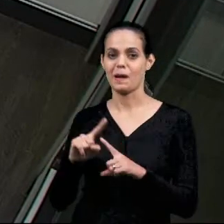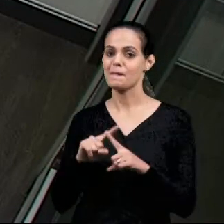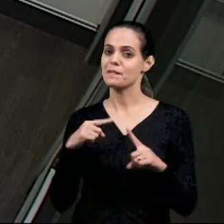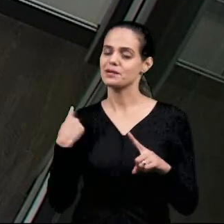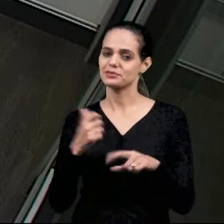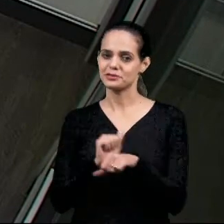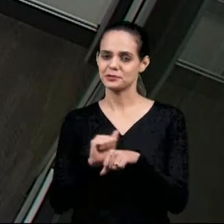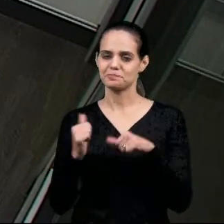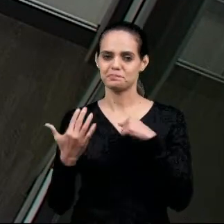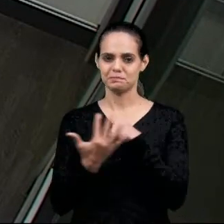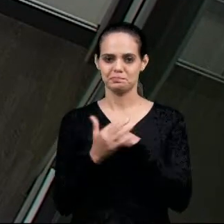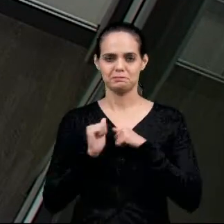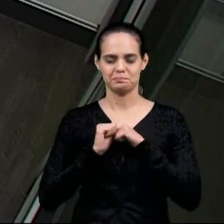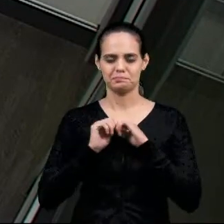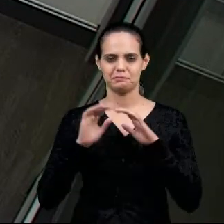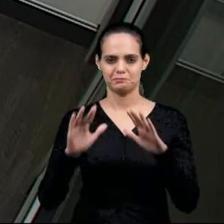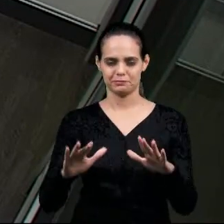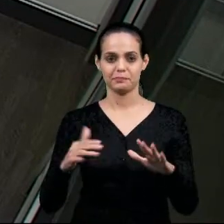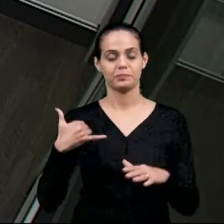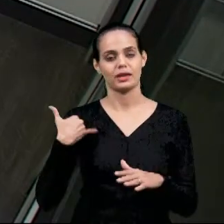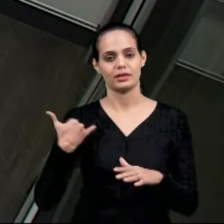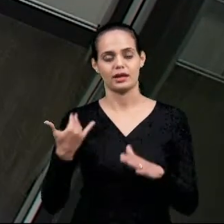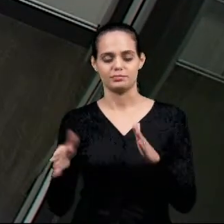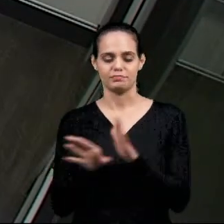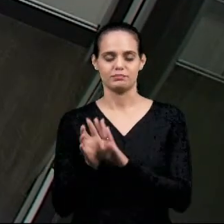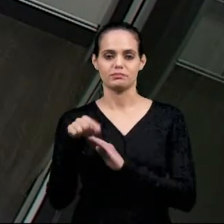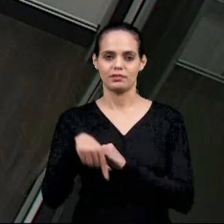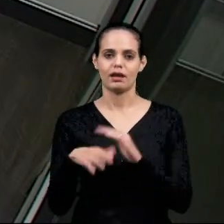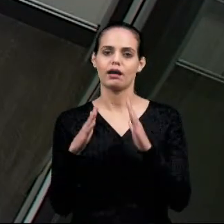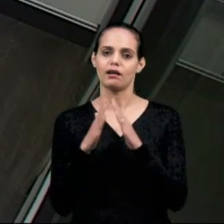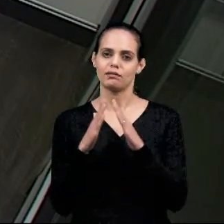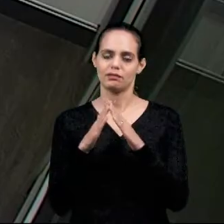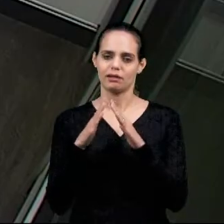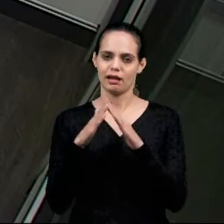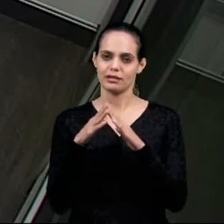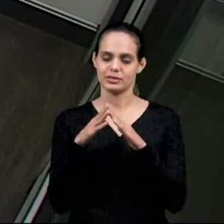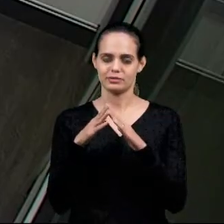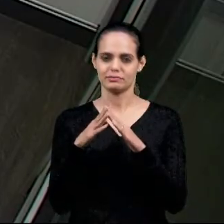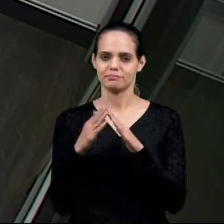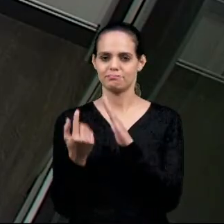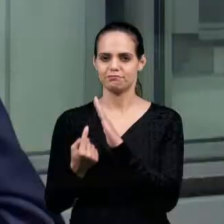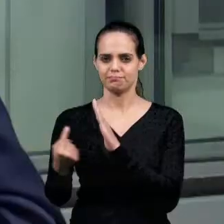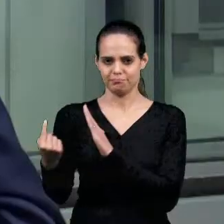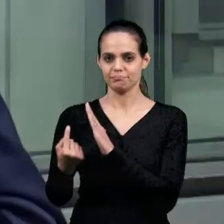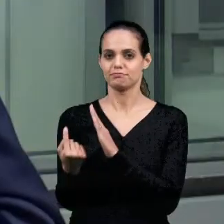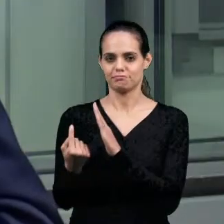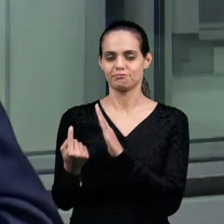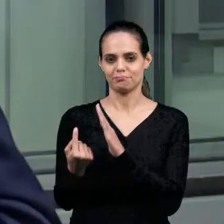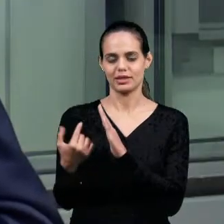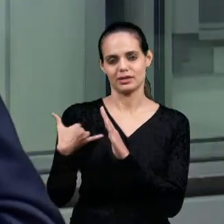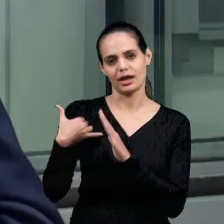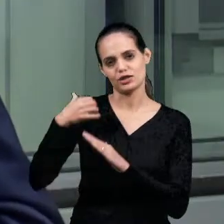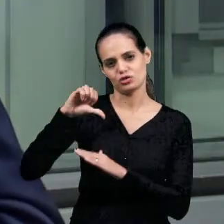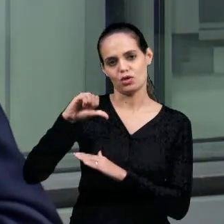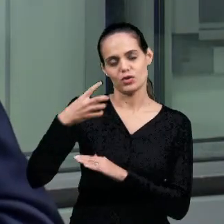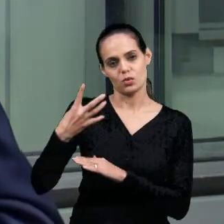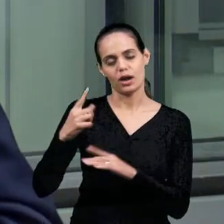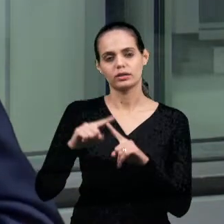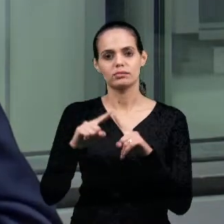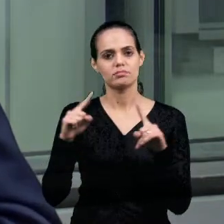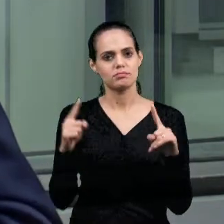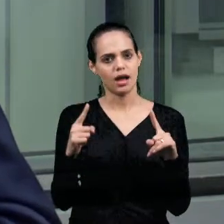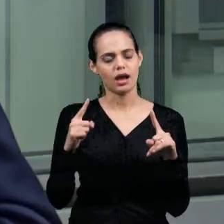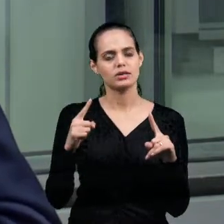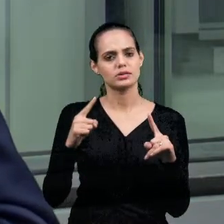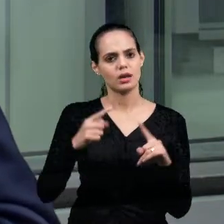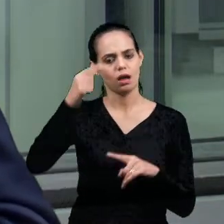ele, devido à idade dele, ele está em casa, né? Mas lúcido e pregando o